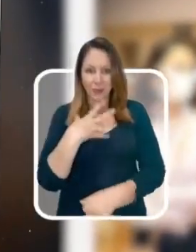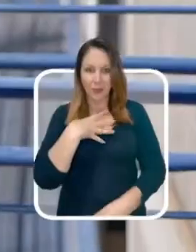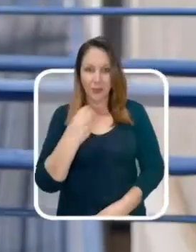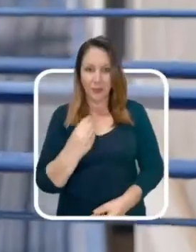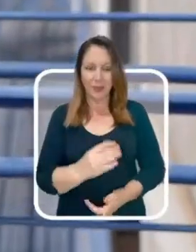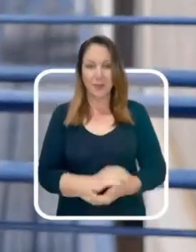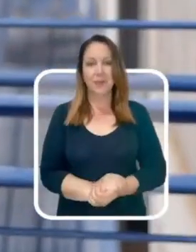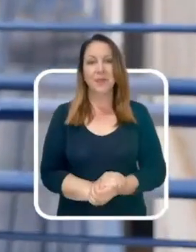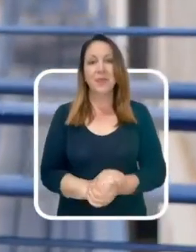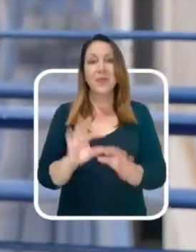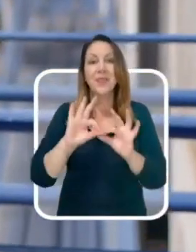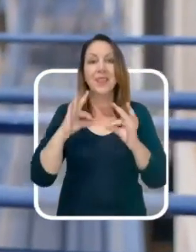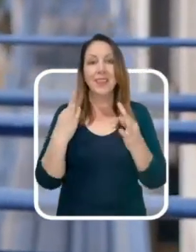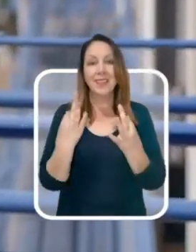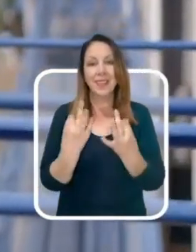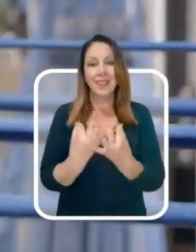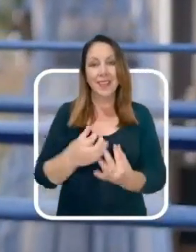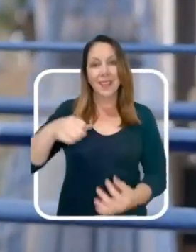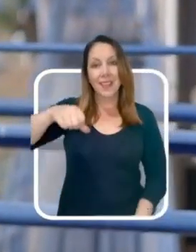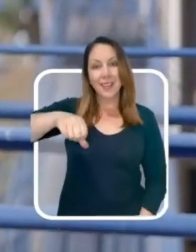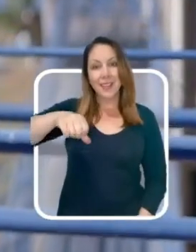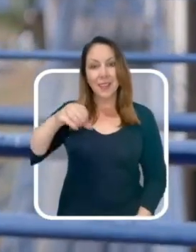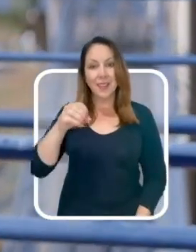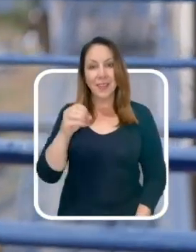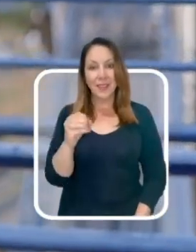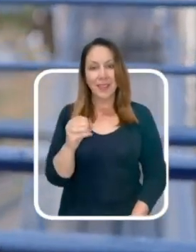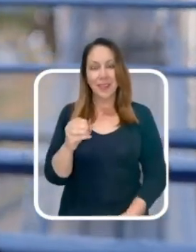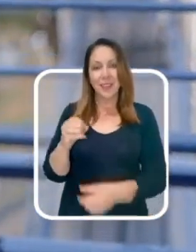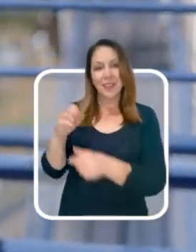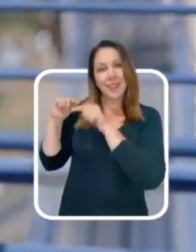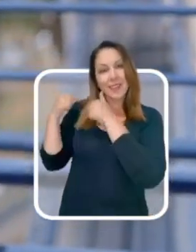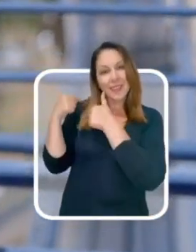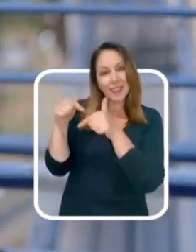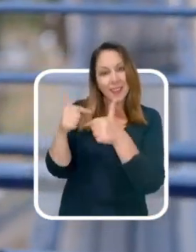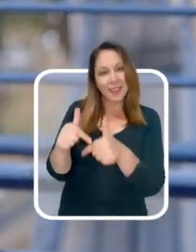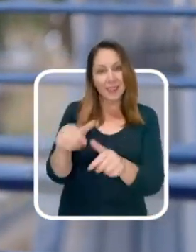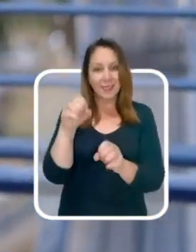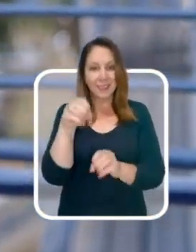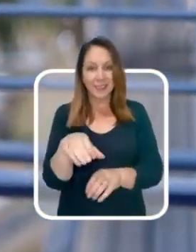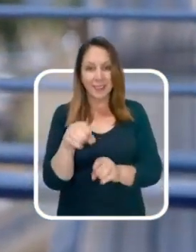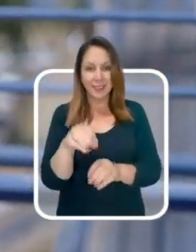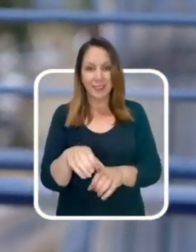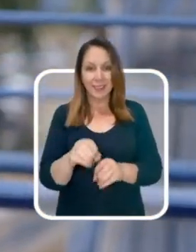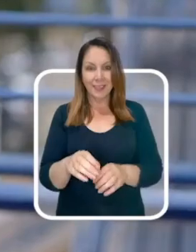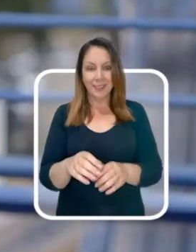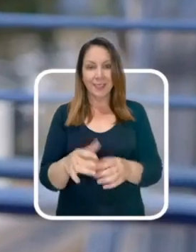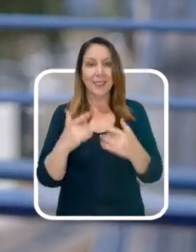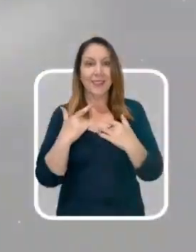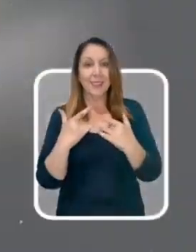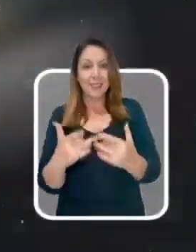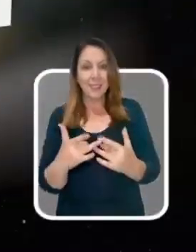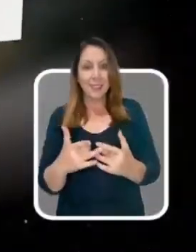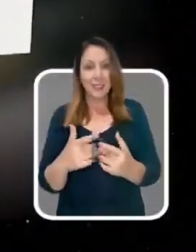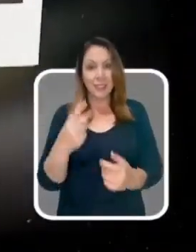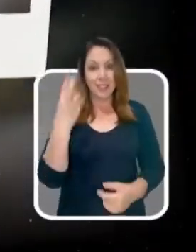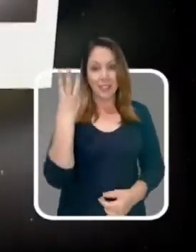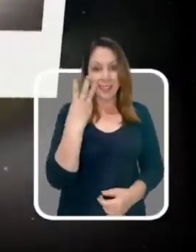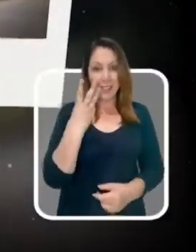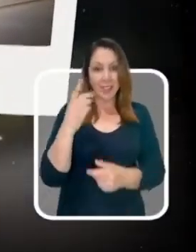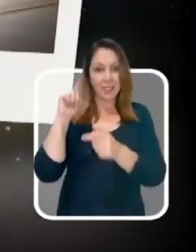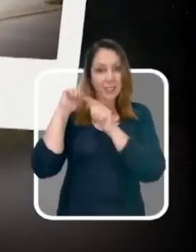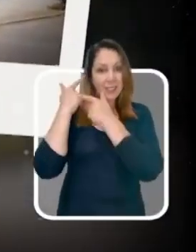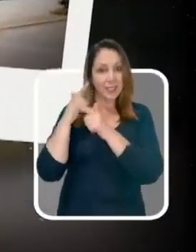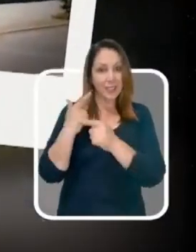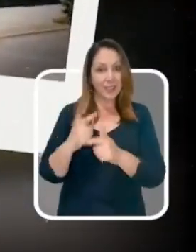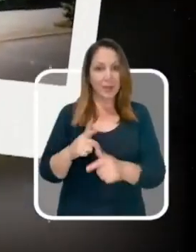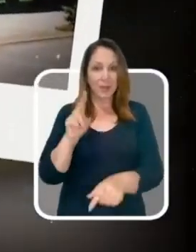Sou parte de uma família com 90 anos de tradição na educação, com dedicação de 3 gerações à vida